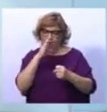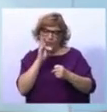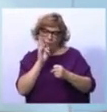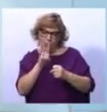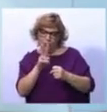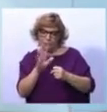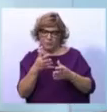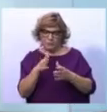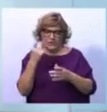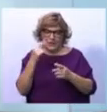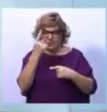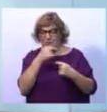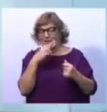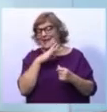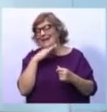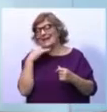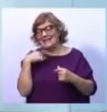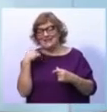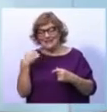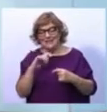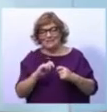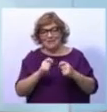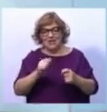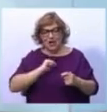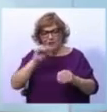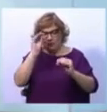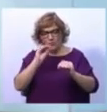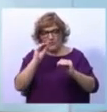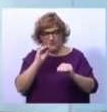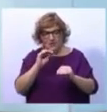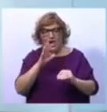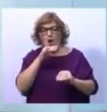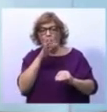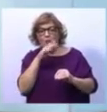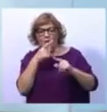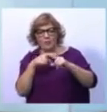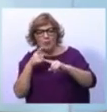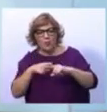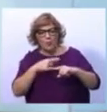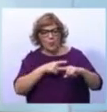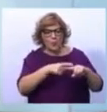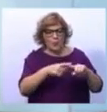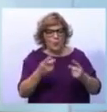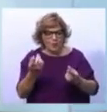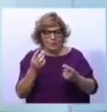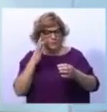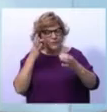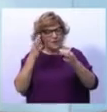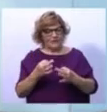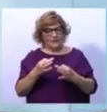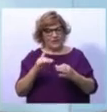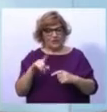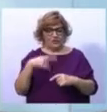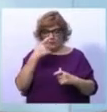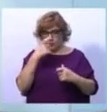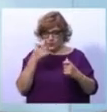até há uma figura muito engraçada que nós passamos nas nossas formações, as cores vão variando. Claro está que depois